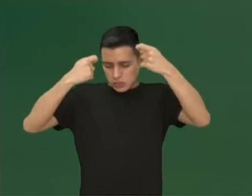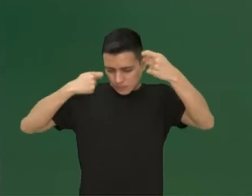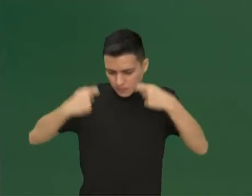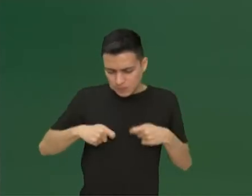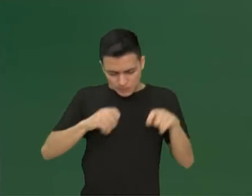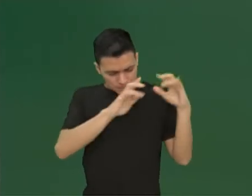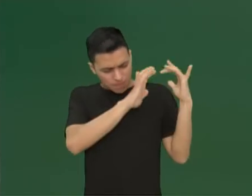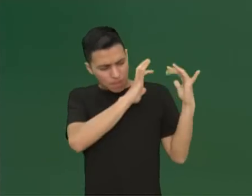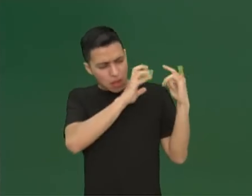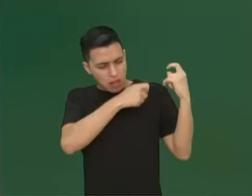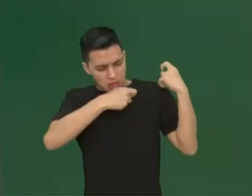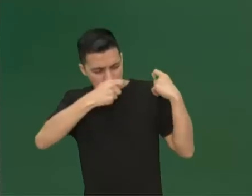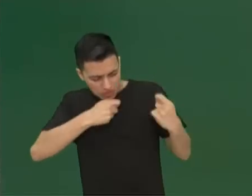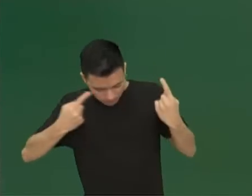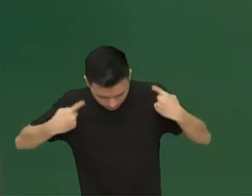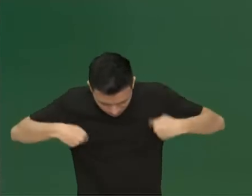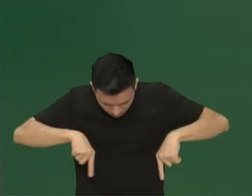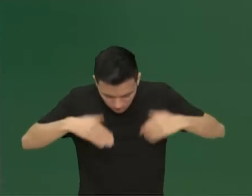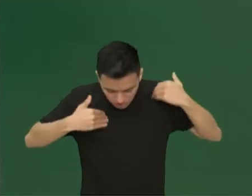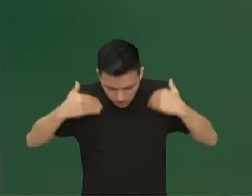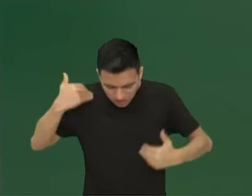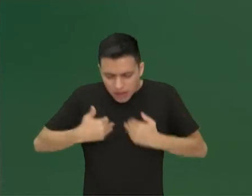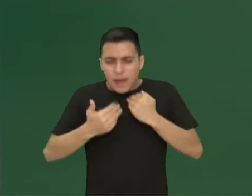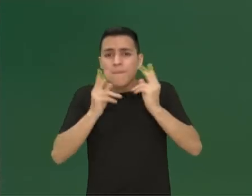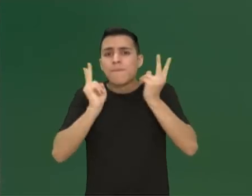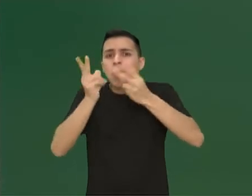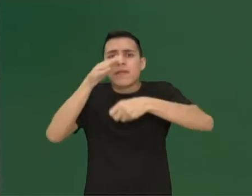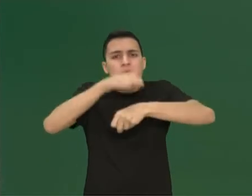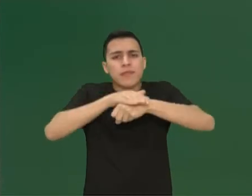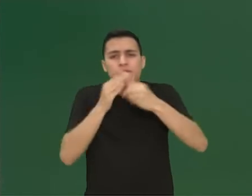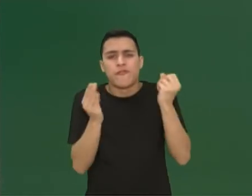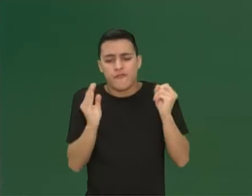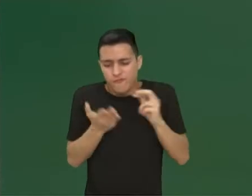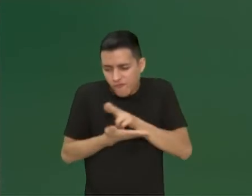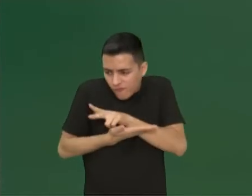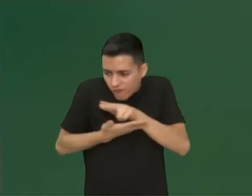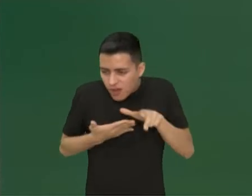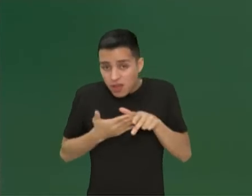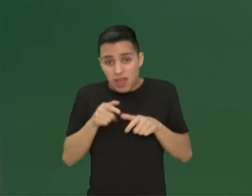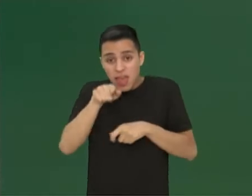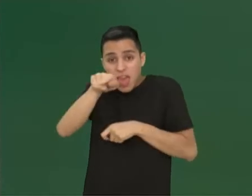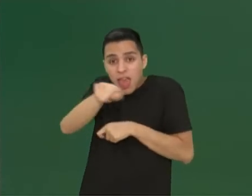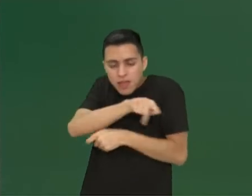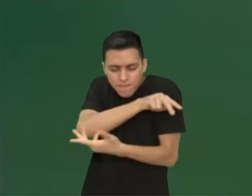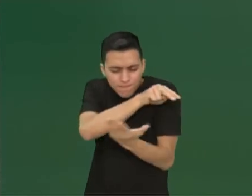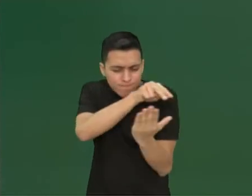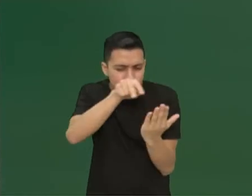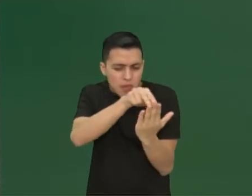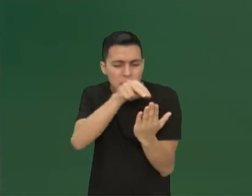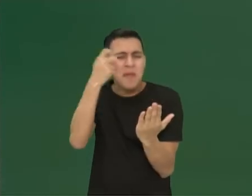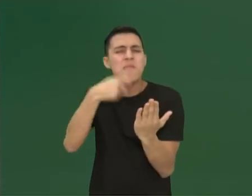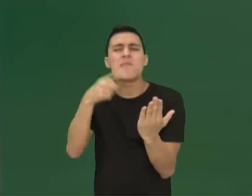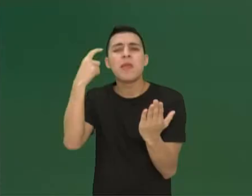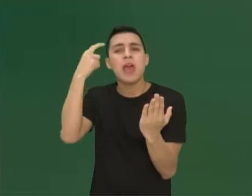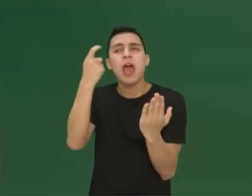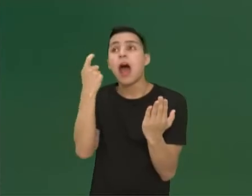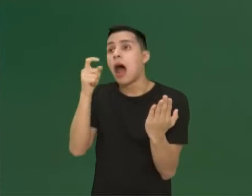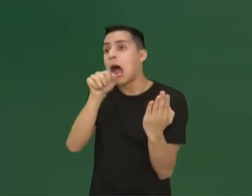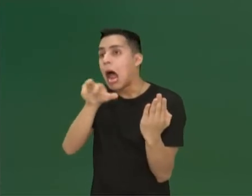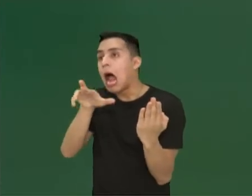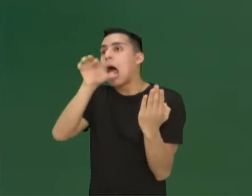comanda muitas ações ao mesmo tempo. Ele estava lendo o livro e não precisava se preocupar em